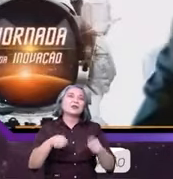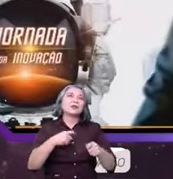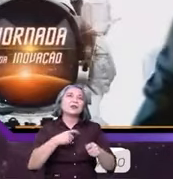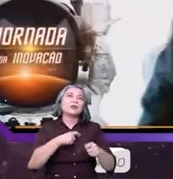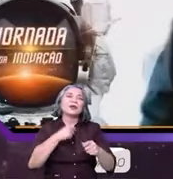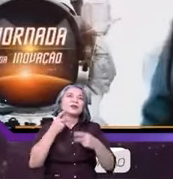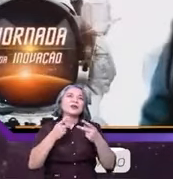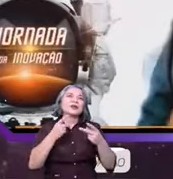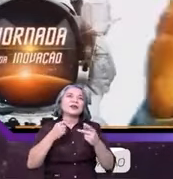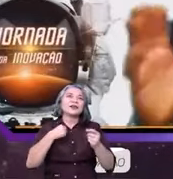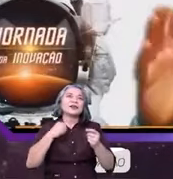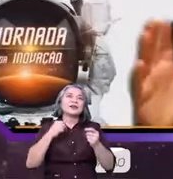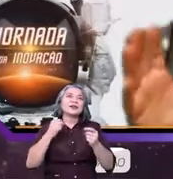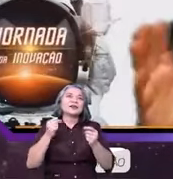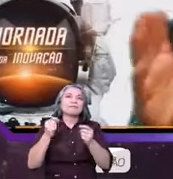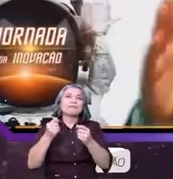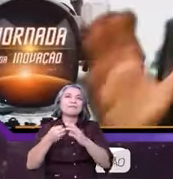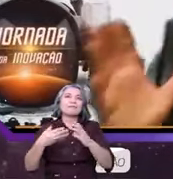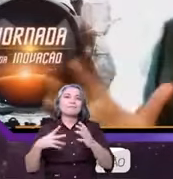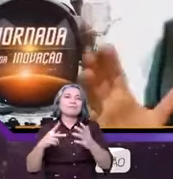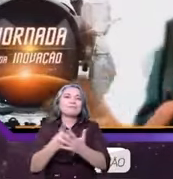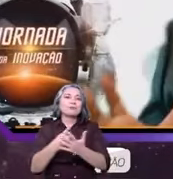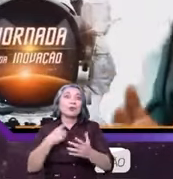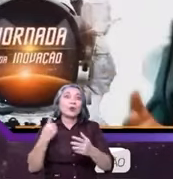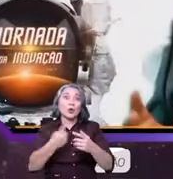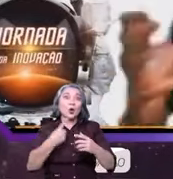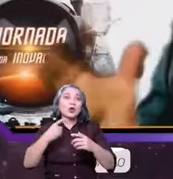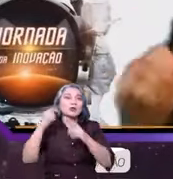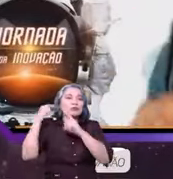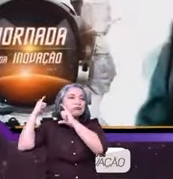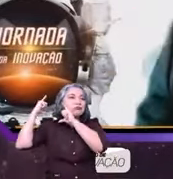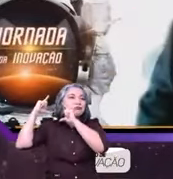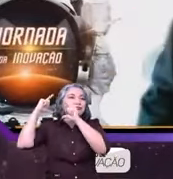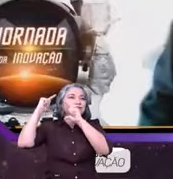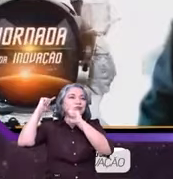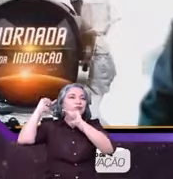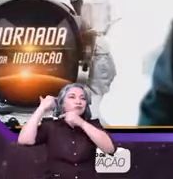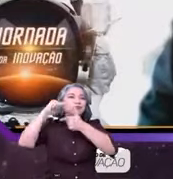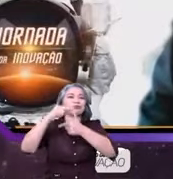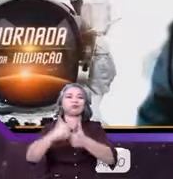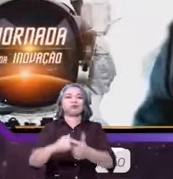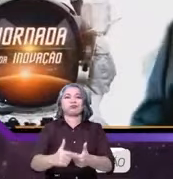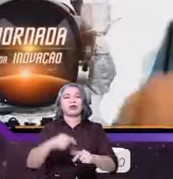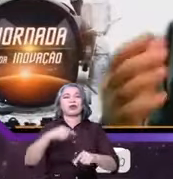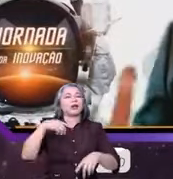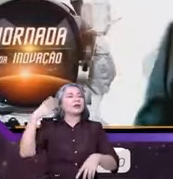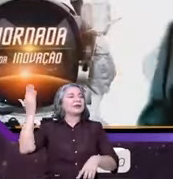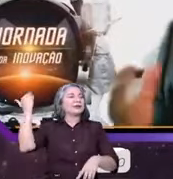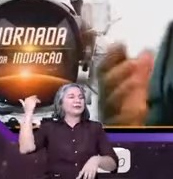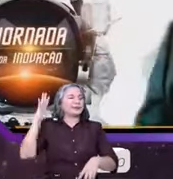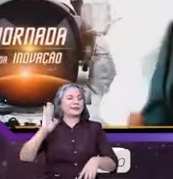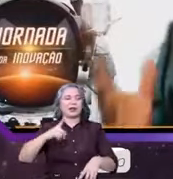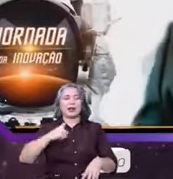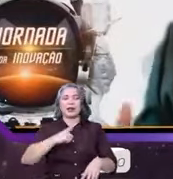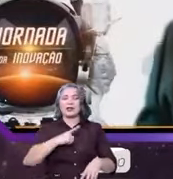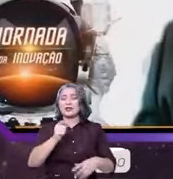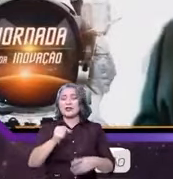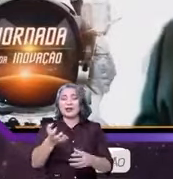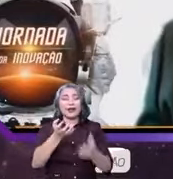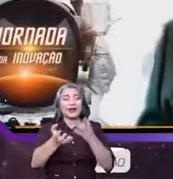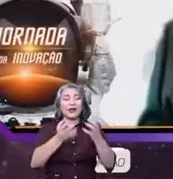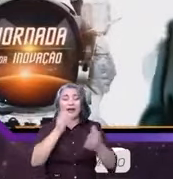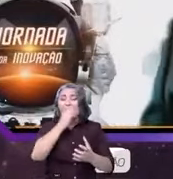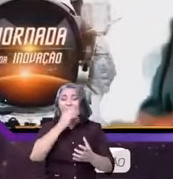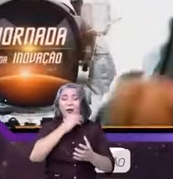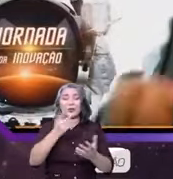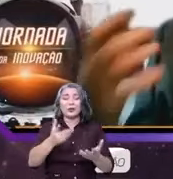Dr. Cândido, né? Nós, tradicionalmente, sofremos desse mal. Nós corremos atrás da solução perfeita para o